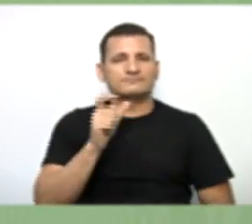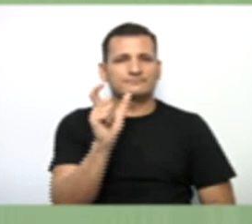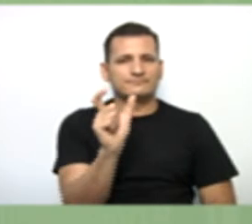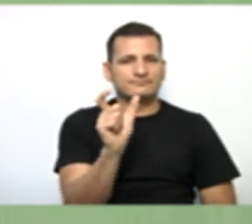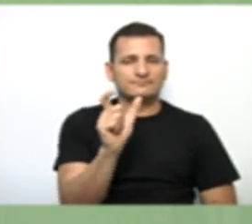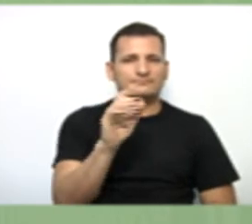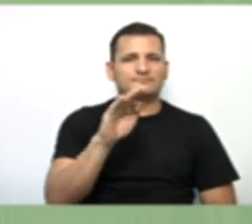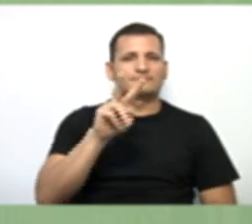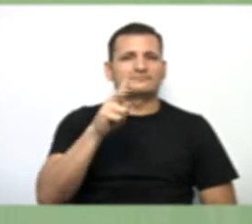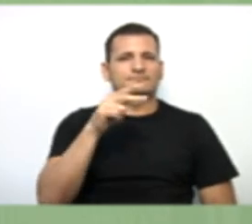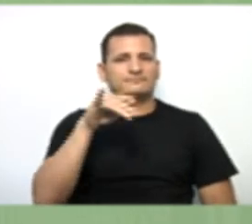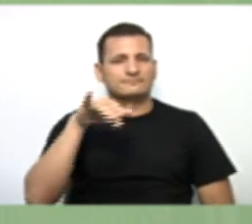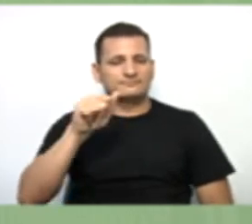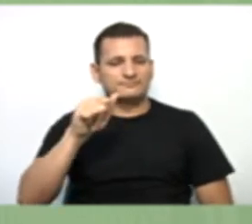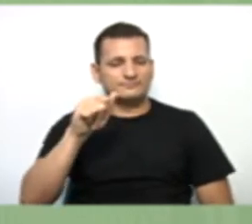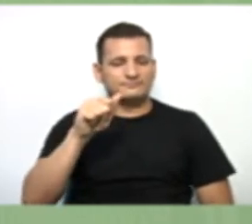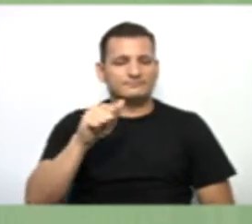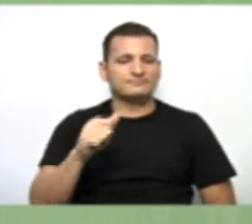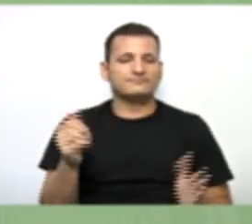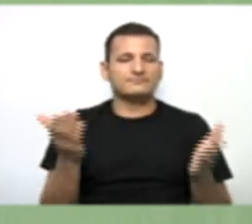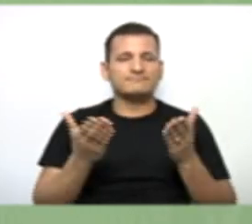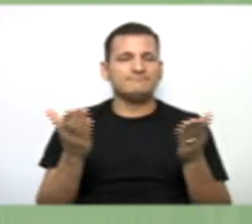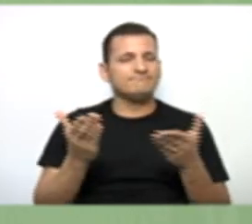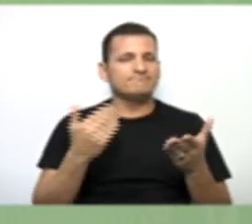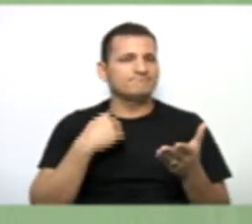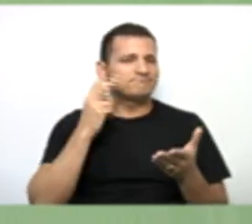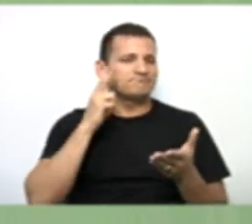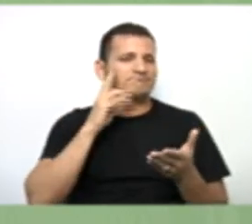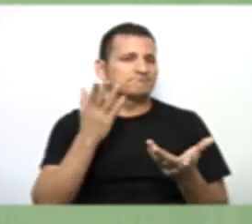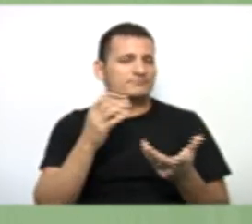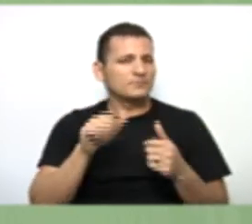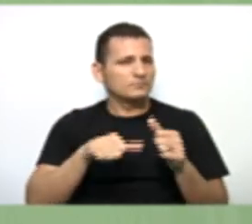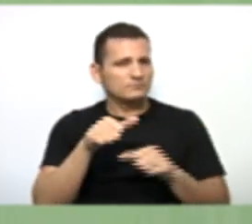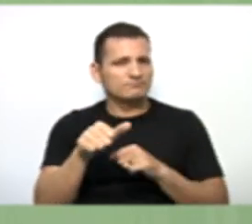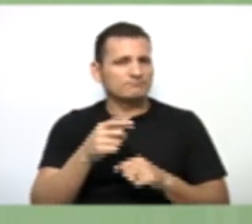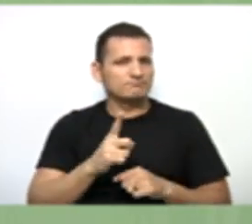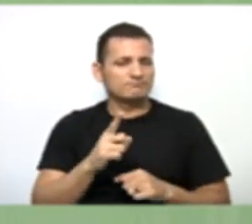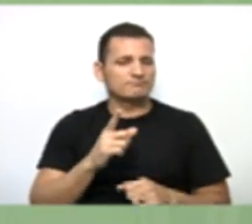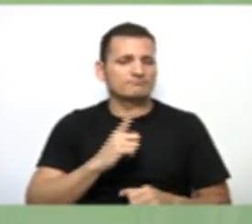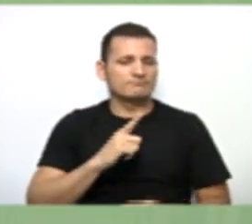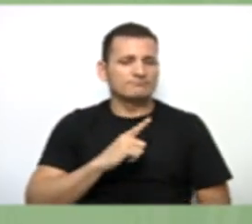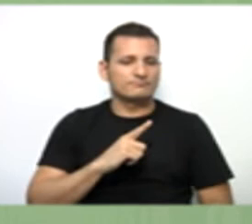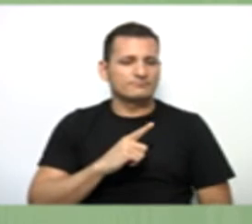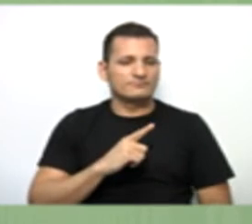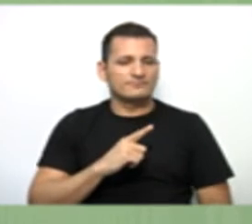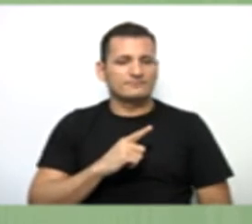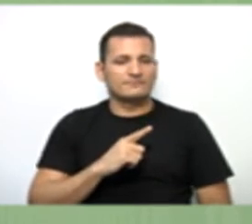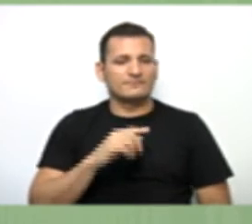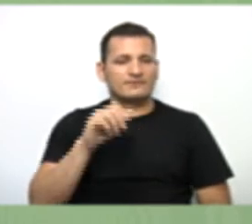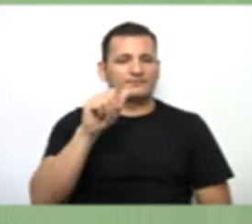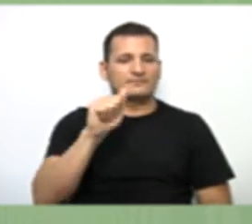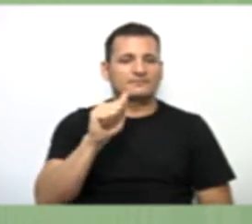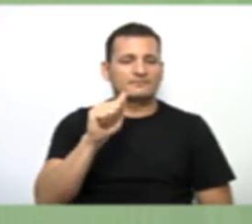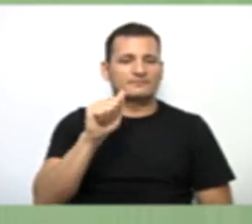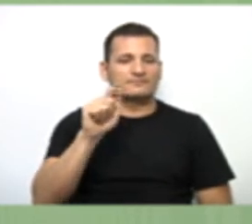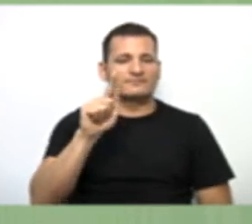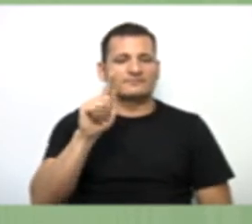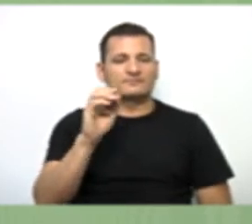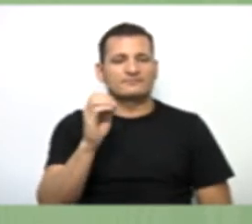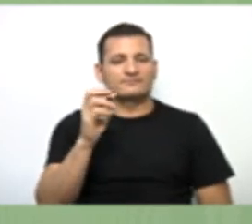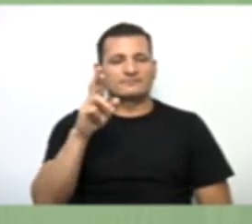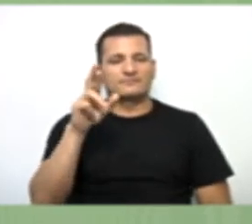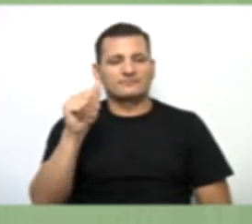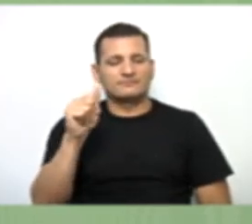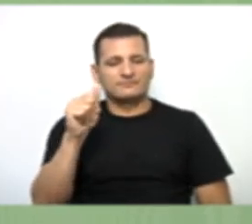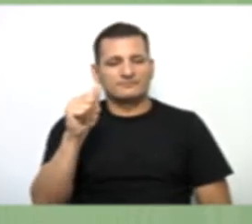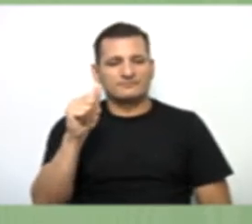sabe, não é? Bahia. E agora? Eu não lembro não, mudou? Não, gente, tá ali, ó. Agora. Essa é a resposta